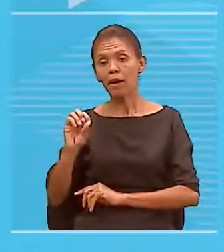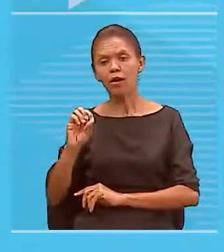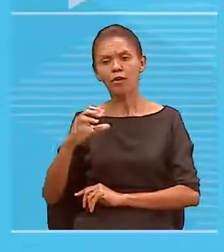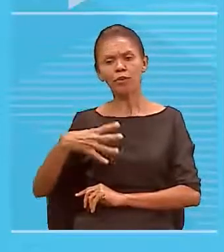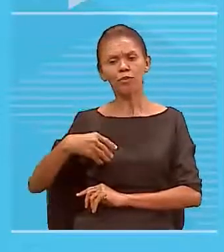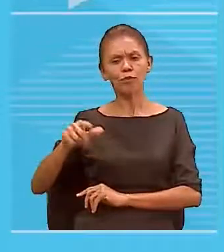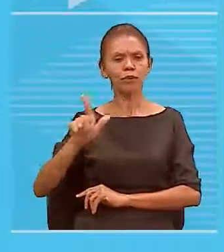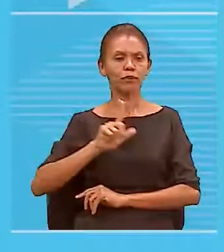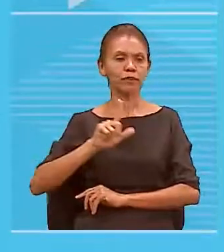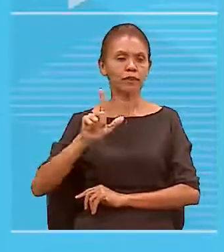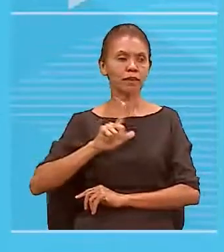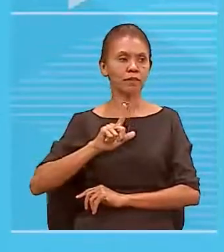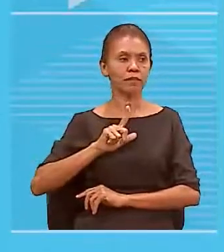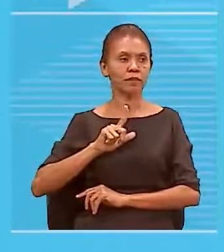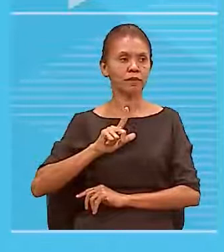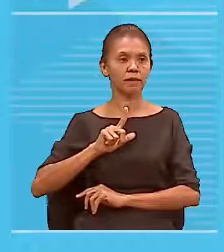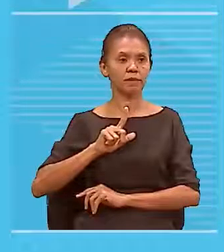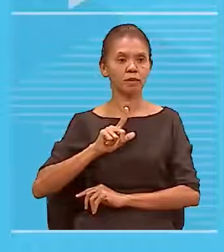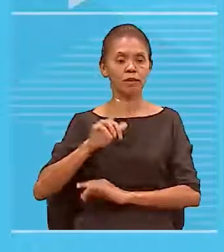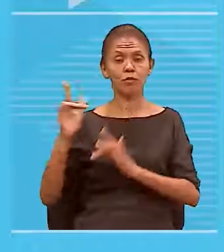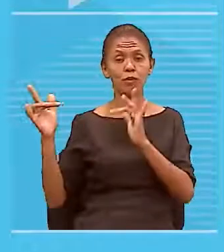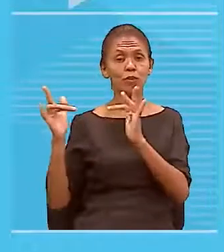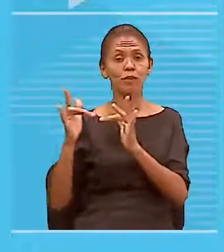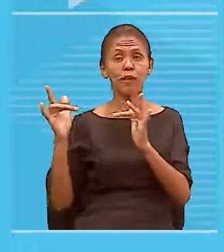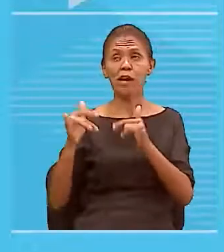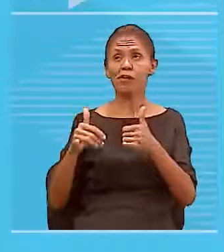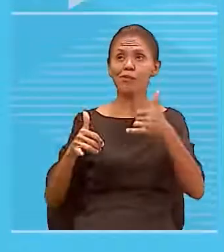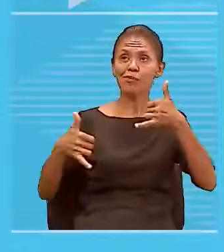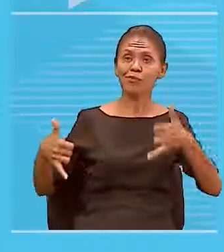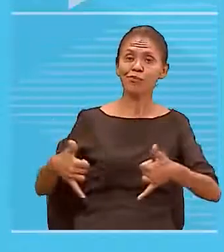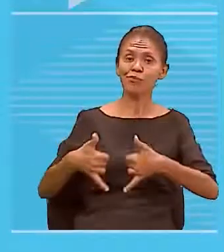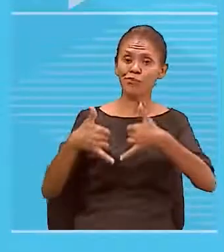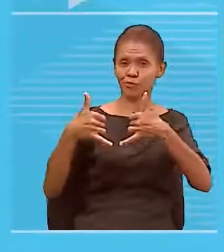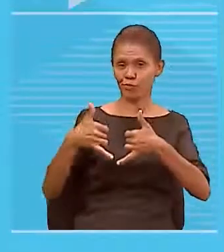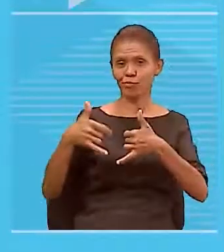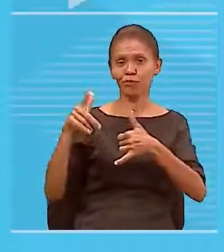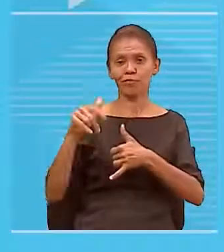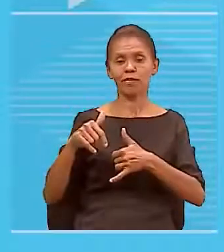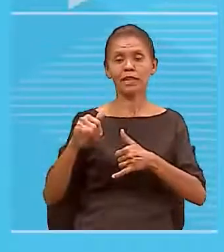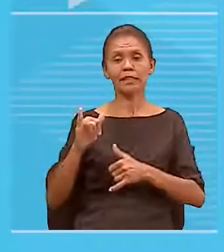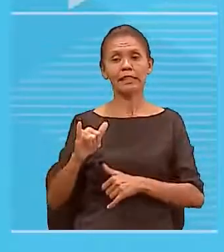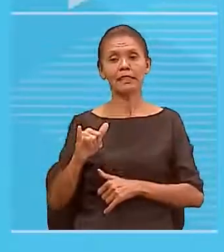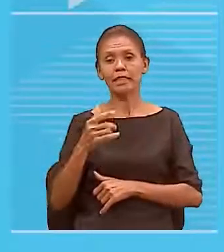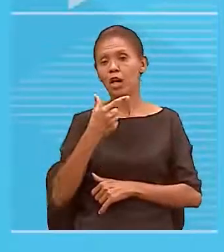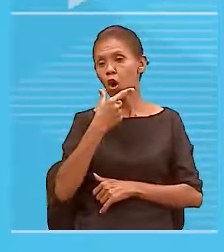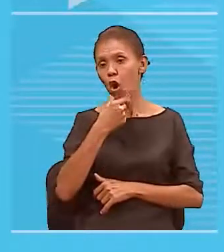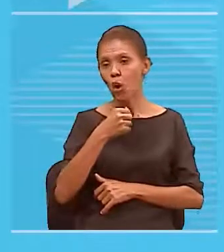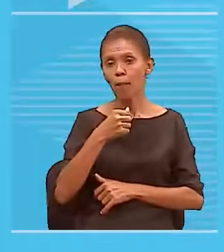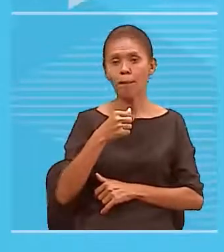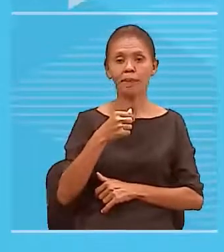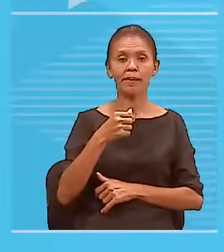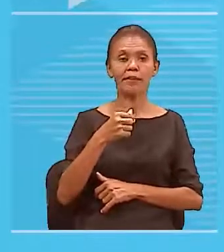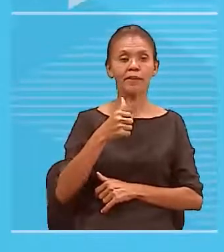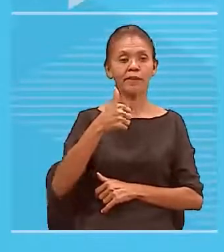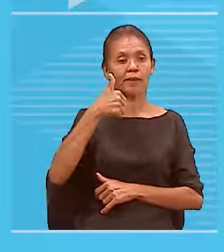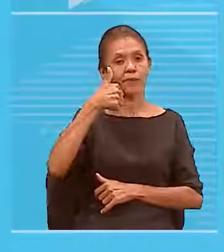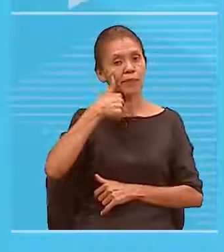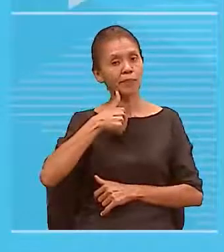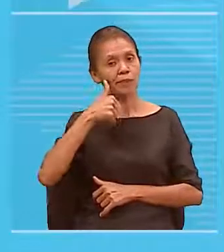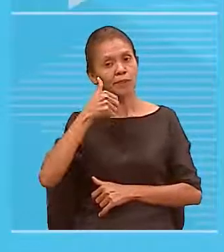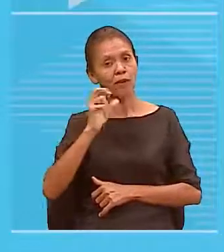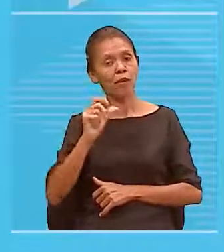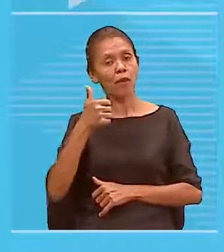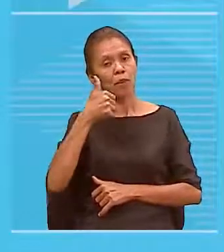o Mauro né se era homem ou mulher um conhecimento de mundo que o pai tinha